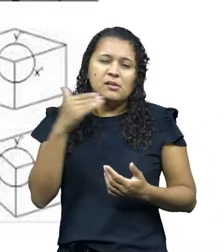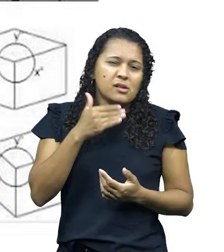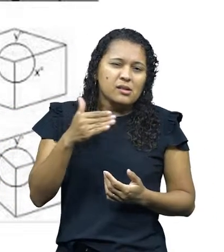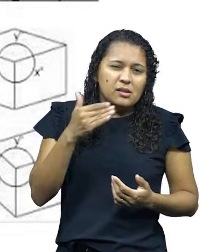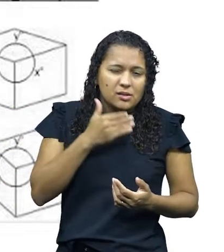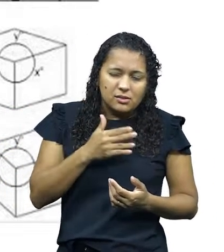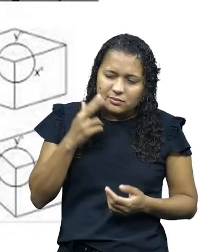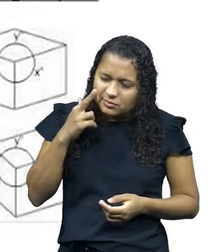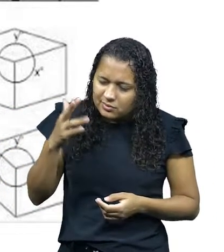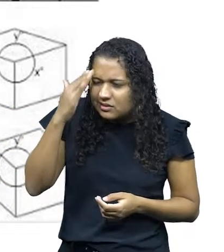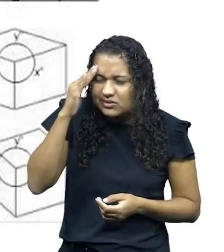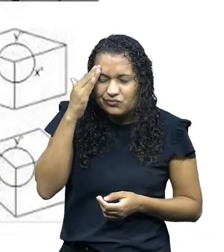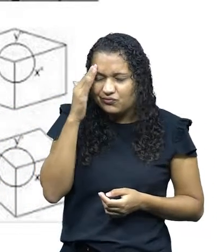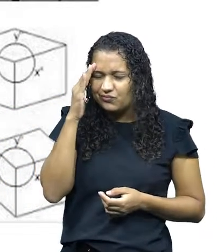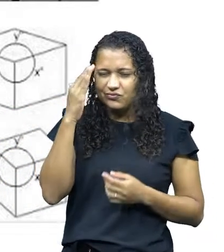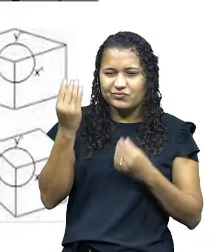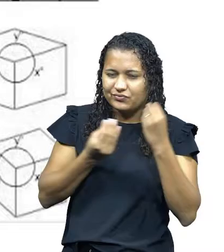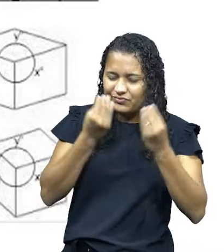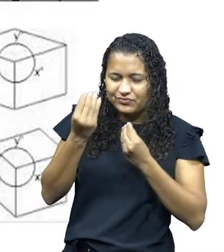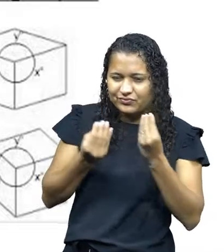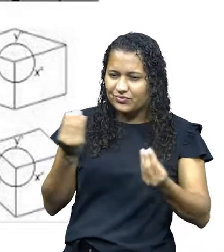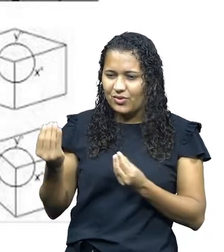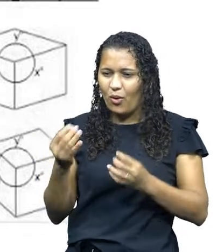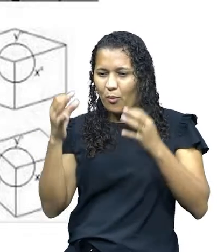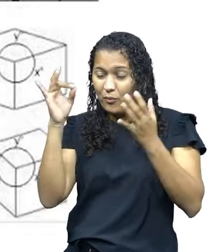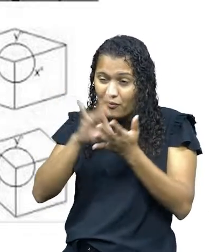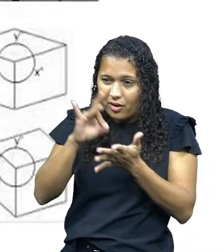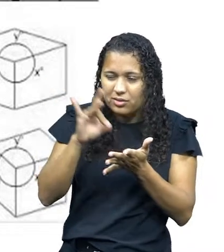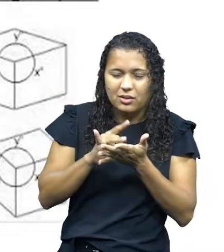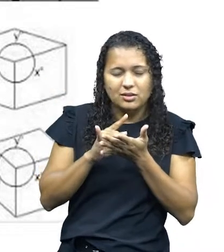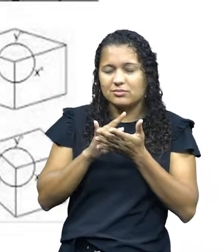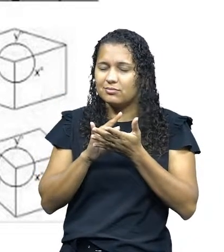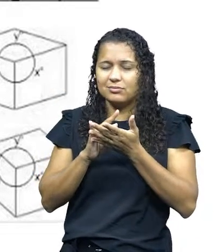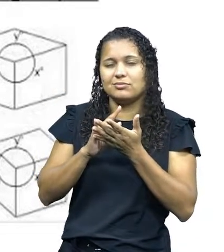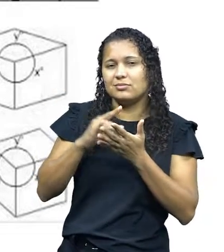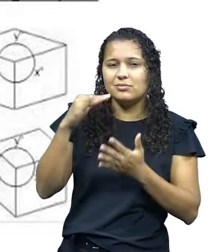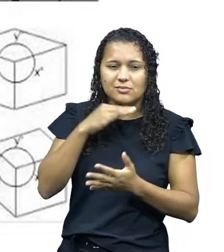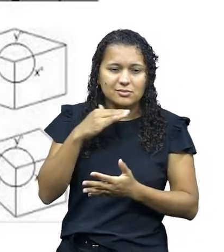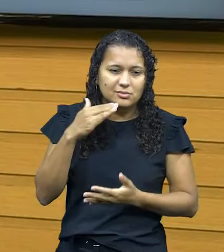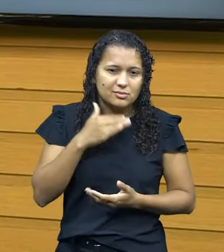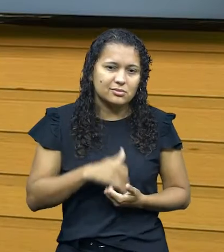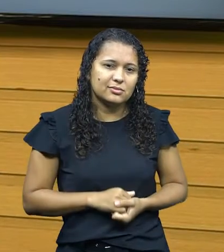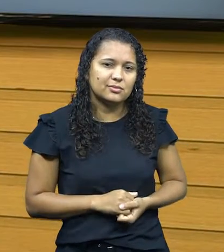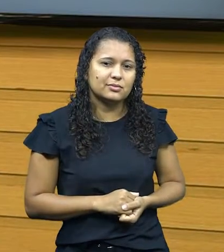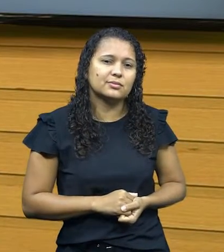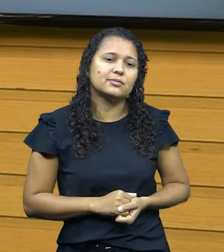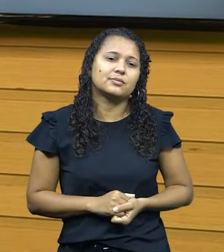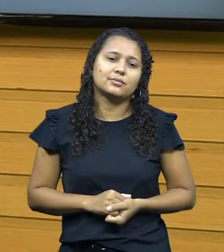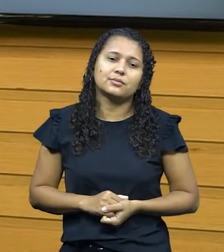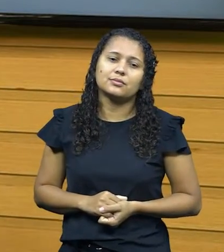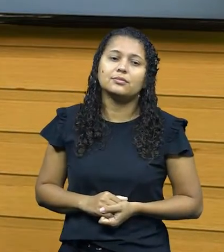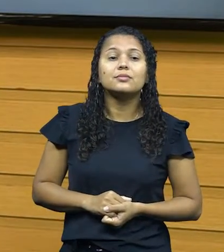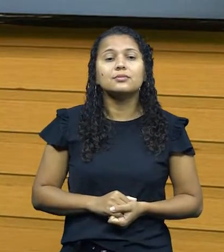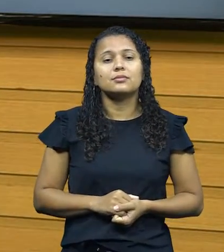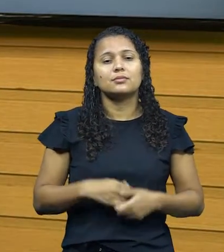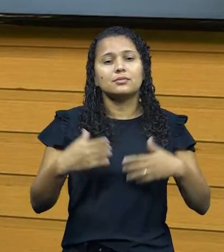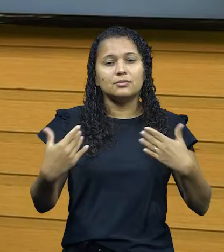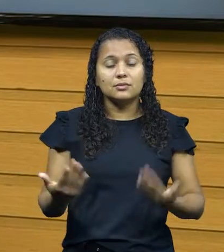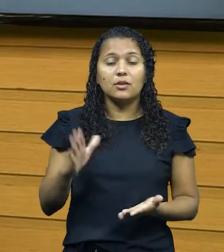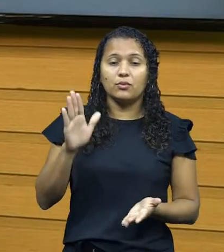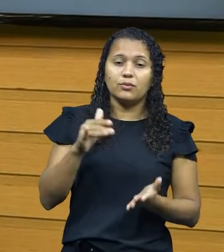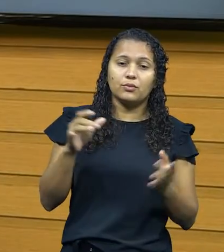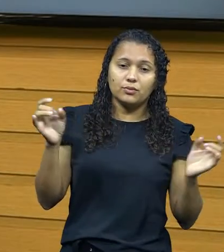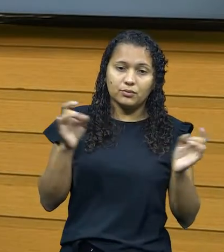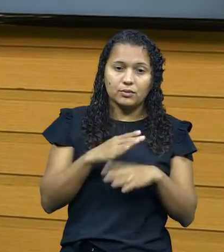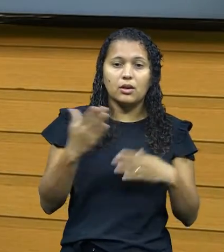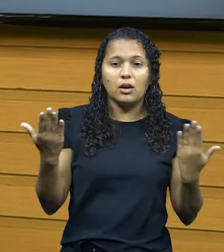É mais difícil da gente ter uma identificação real daquele objeto ou da imagem. Finalizando a projeção de